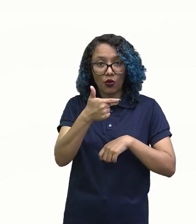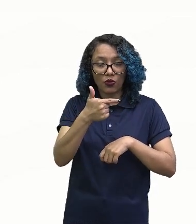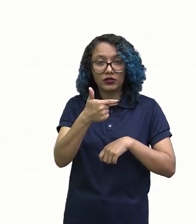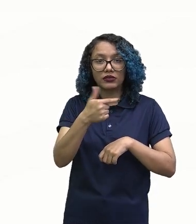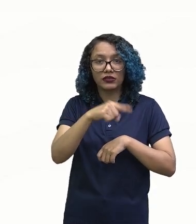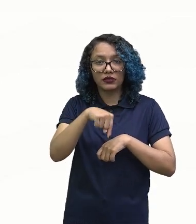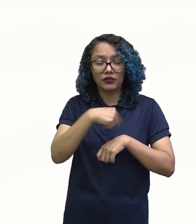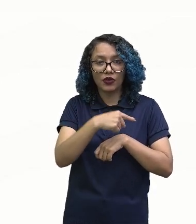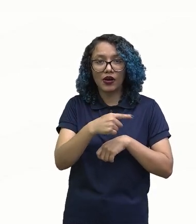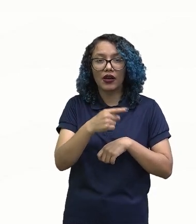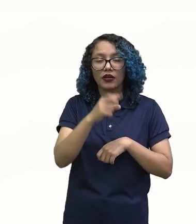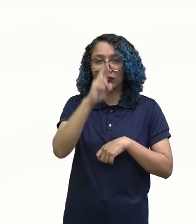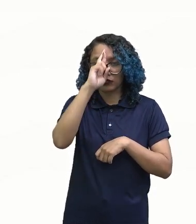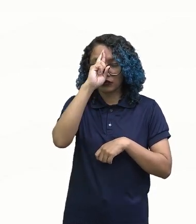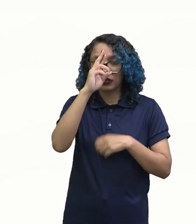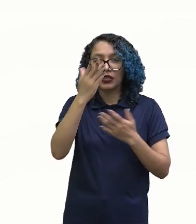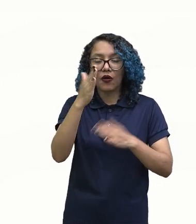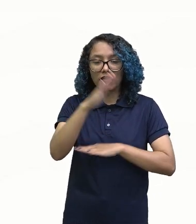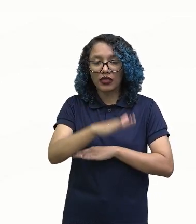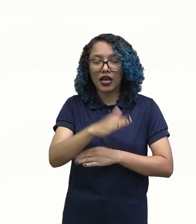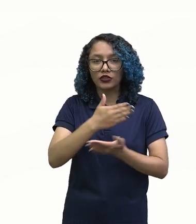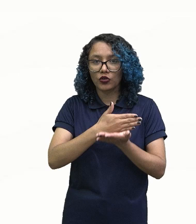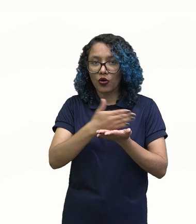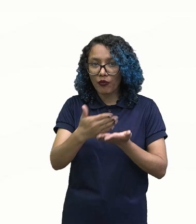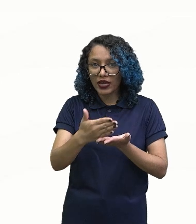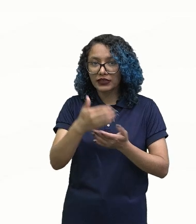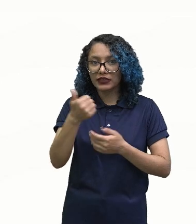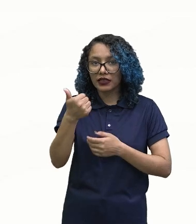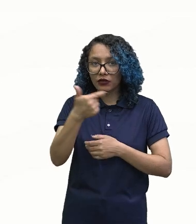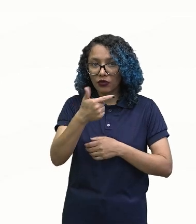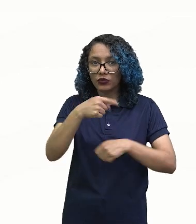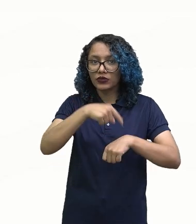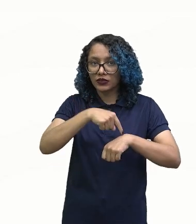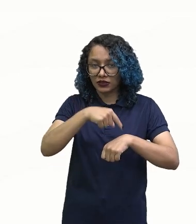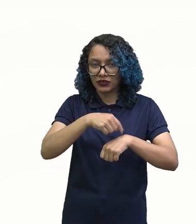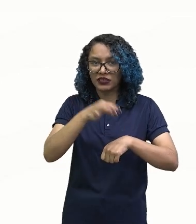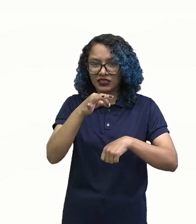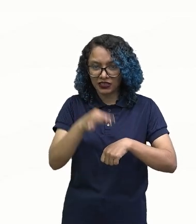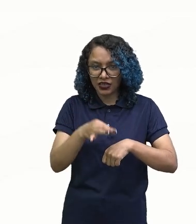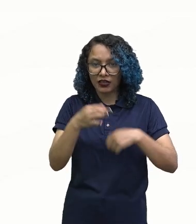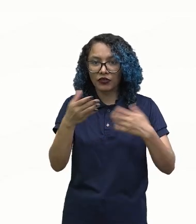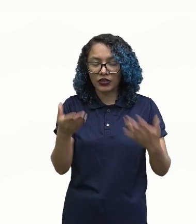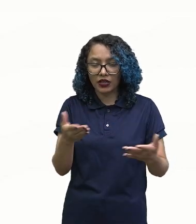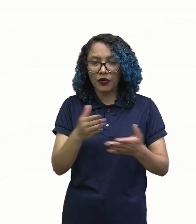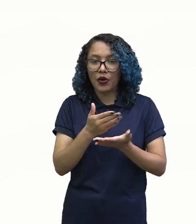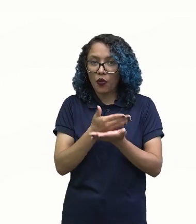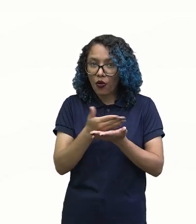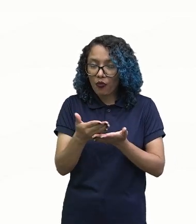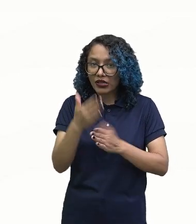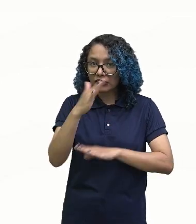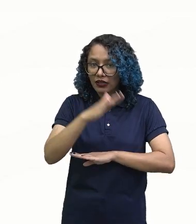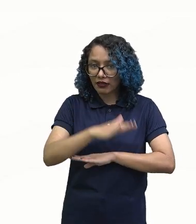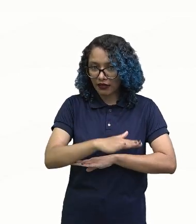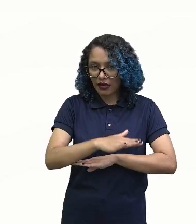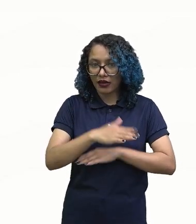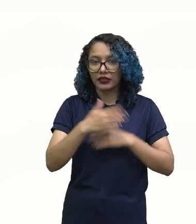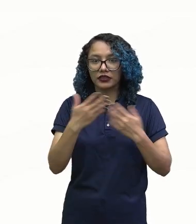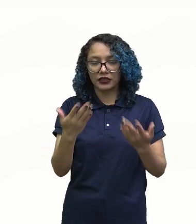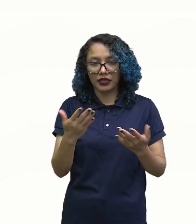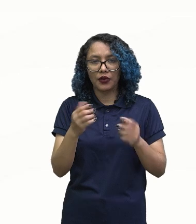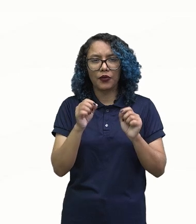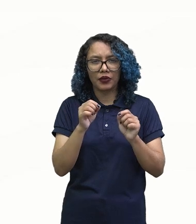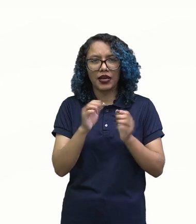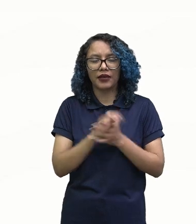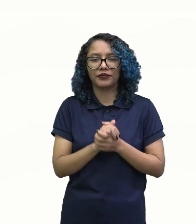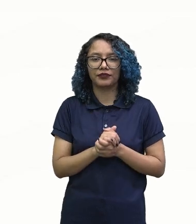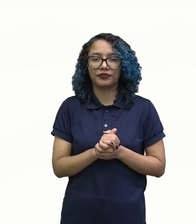da tarde começa às 12 horas? Ok, então, no início da tarde, ainda, vamos dizer assim, ainda é cedo,